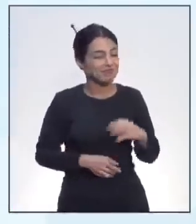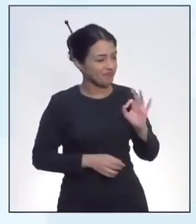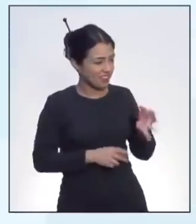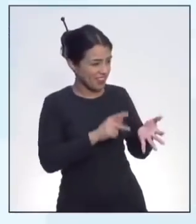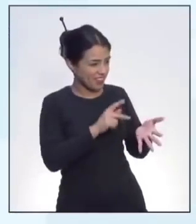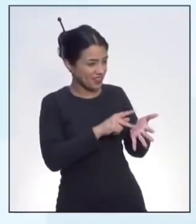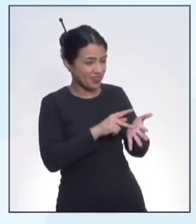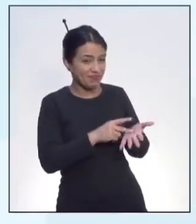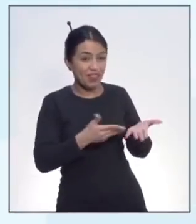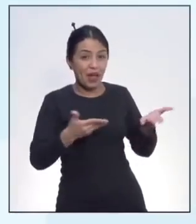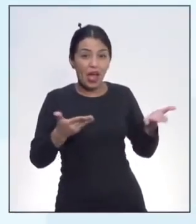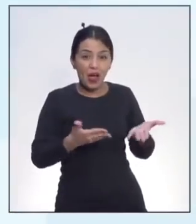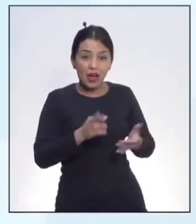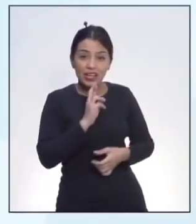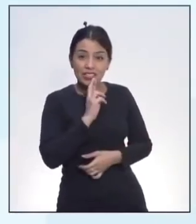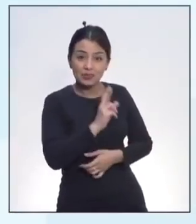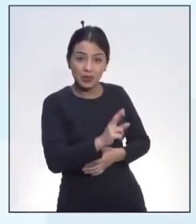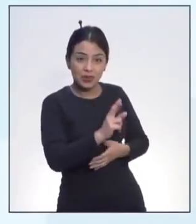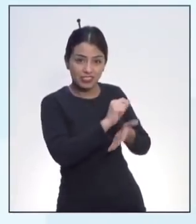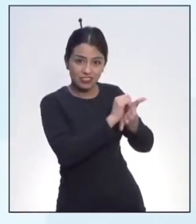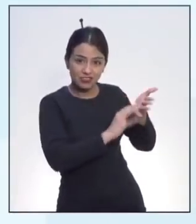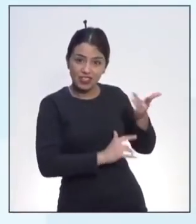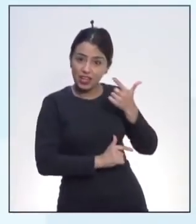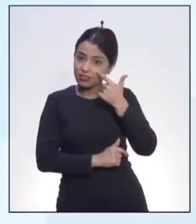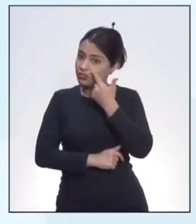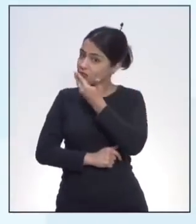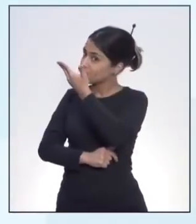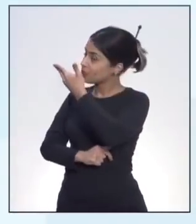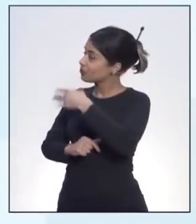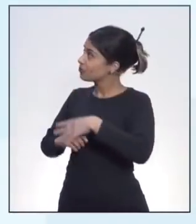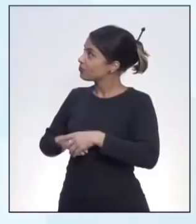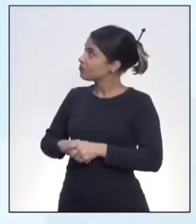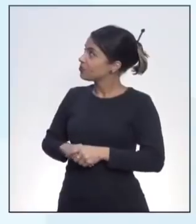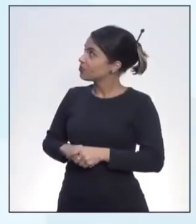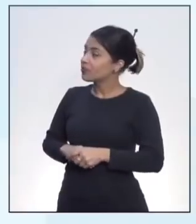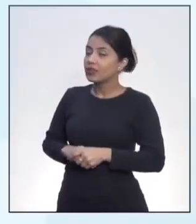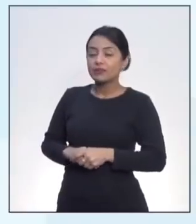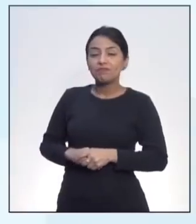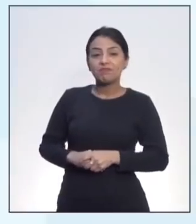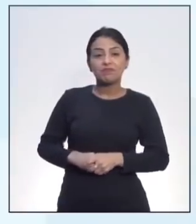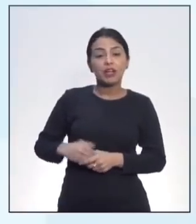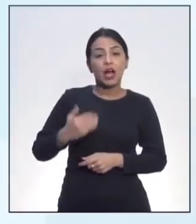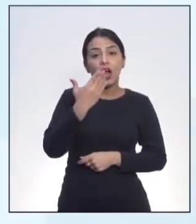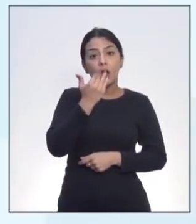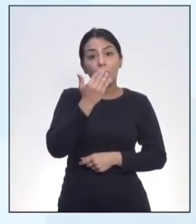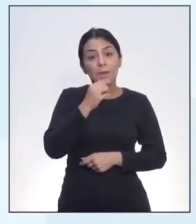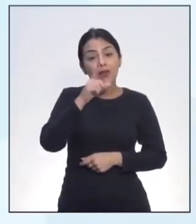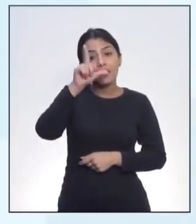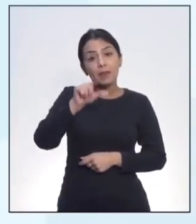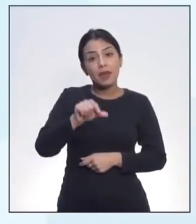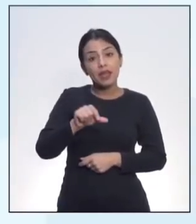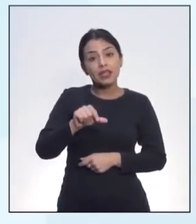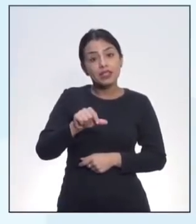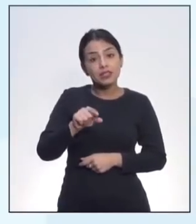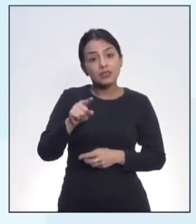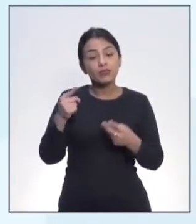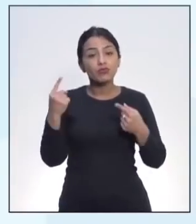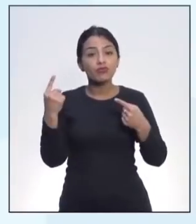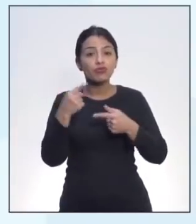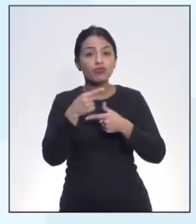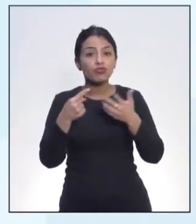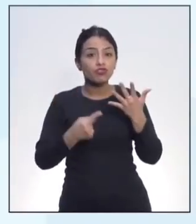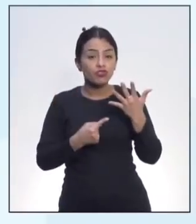2, a resposta está lá, não é isso? Está aparecendo? A carne menos consumida foi a suína, com 14 quilogramas